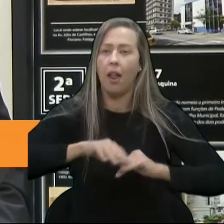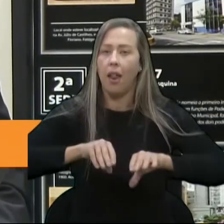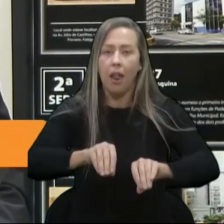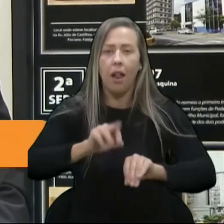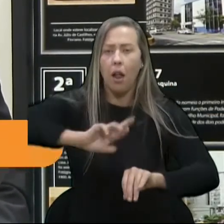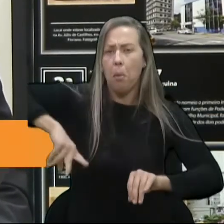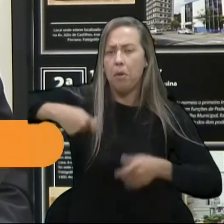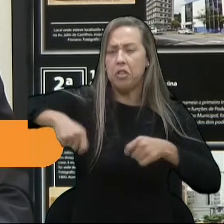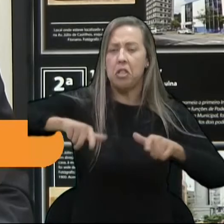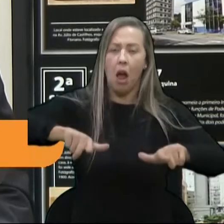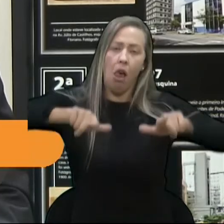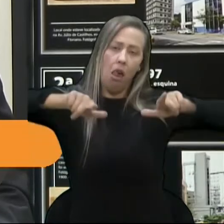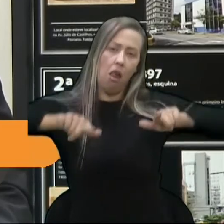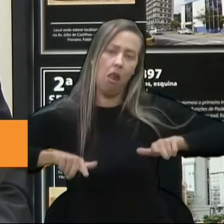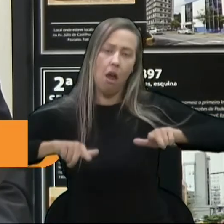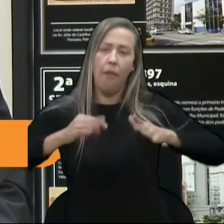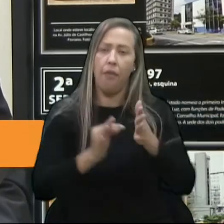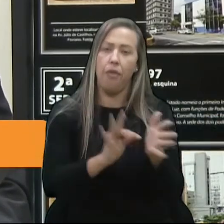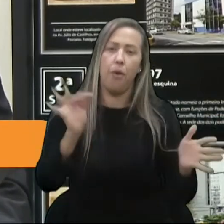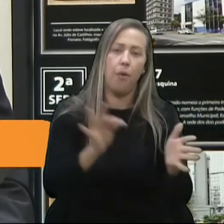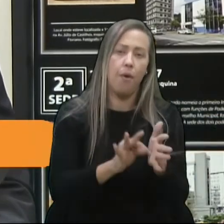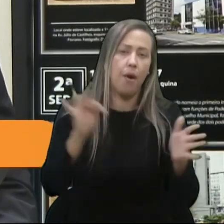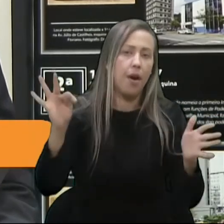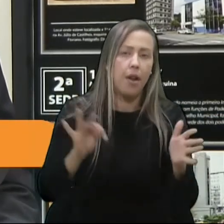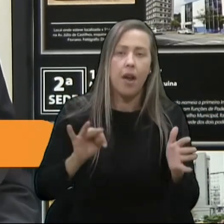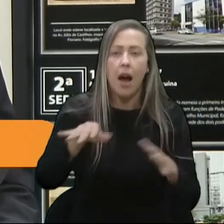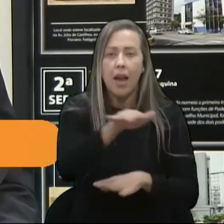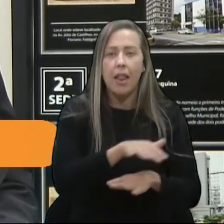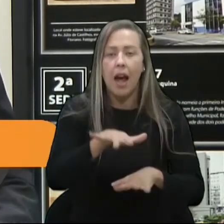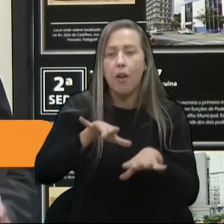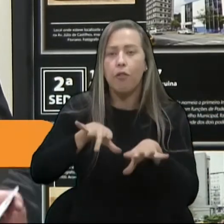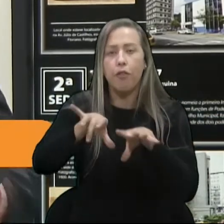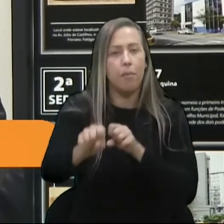tanto assim de teoria e da própria